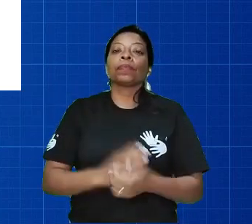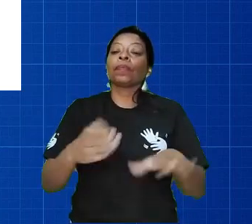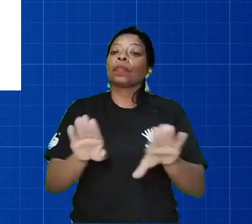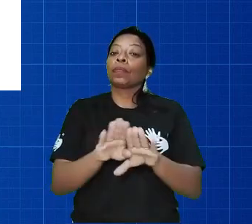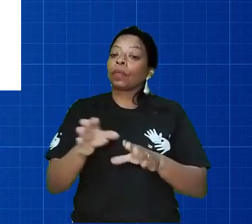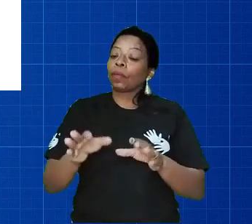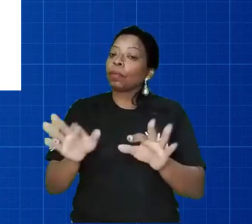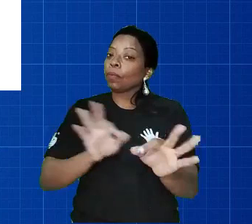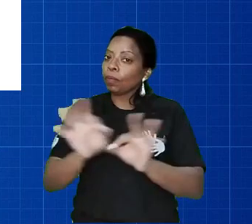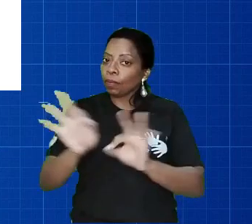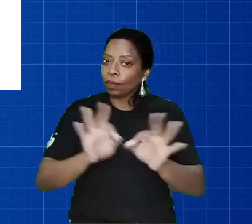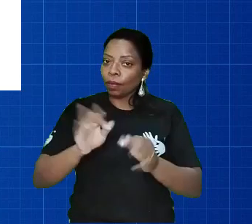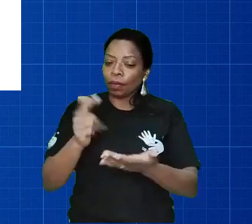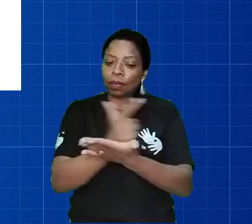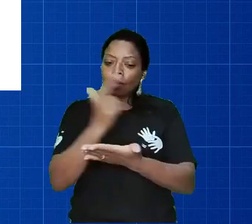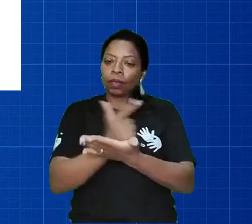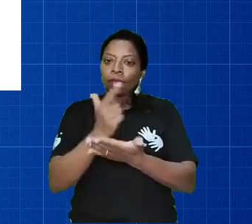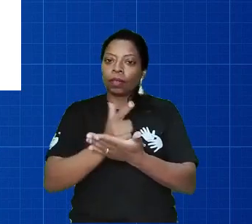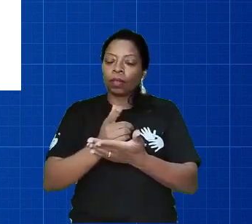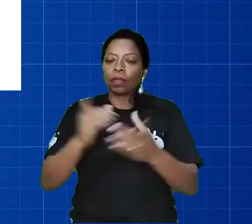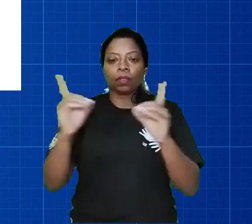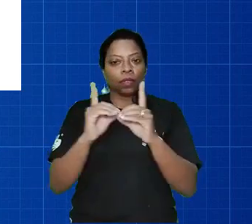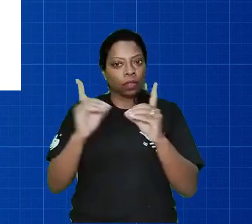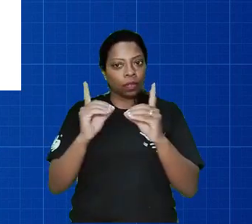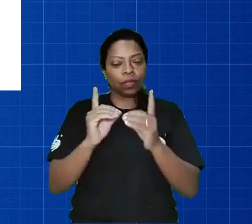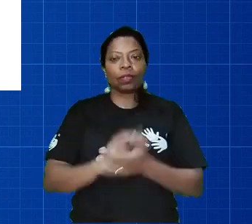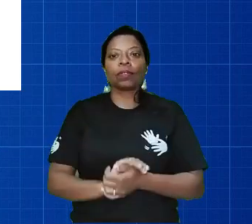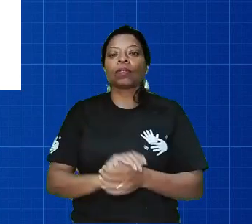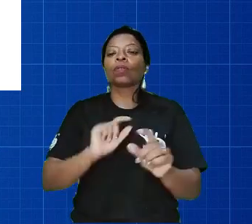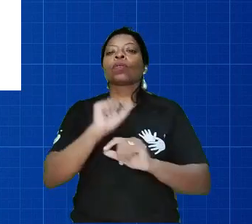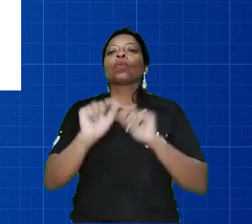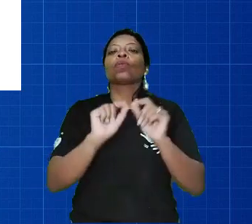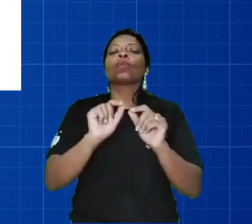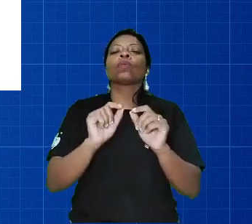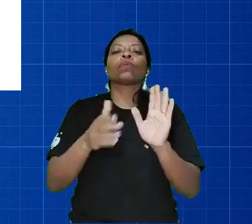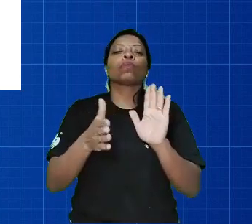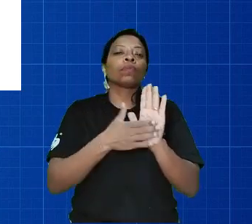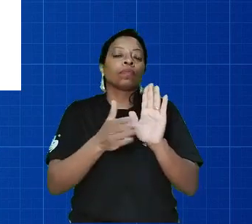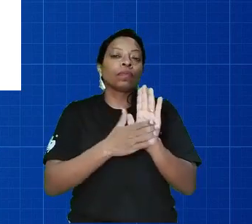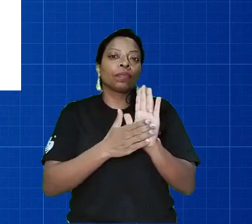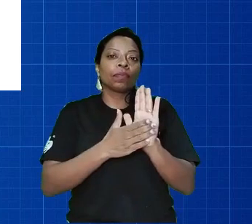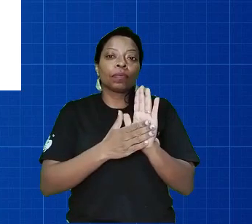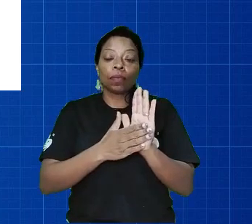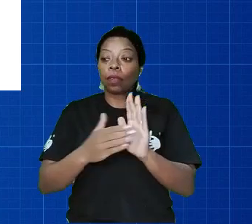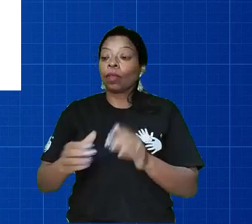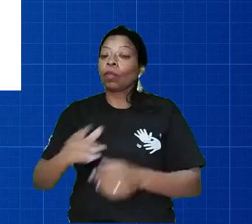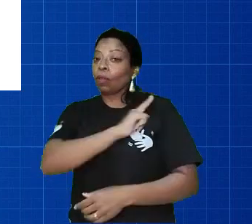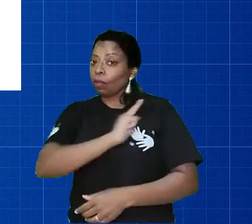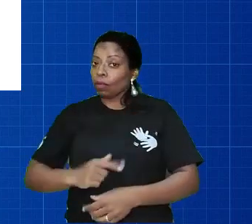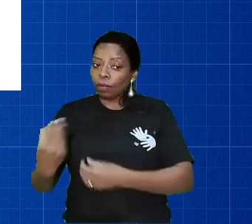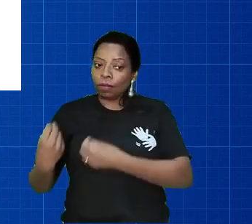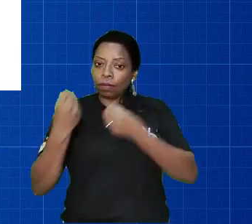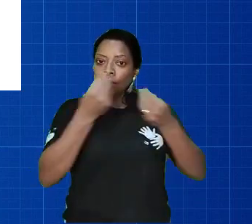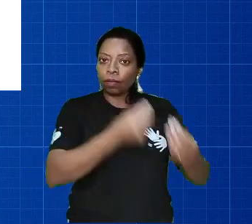O Programa do Livro é um programa em que o governo disponibiliza obras didáticas, pedagógicas e